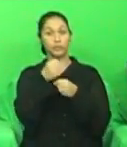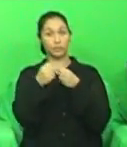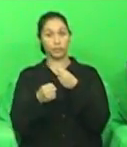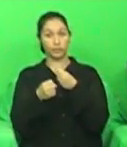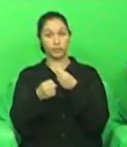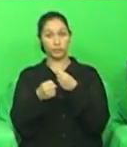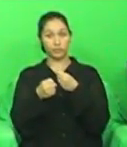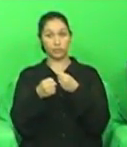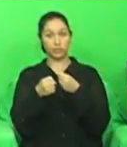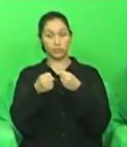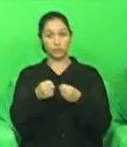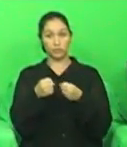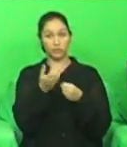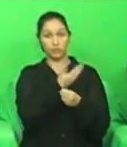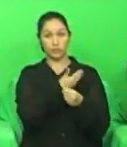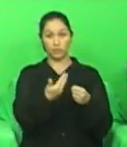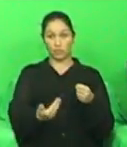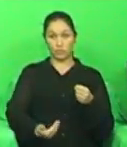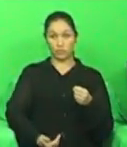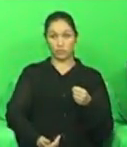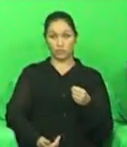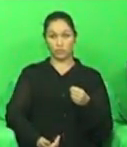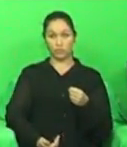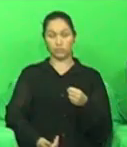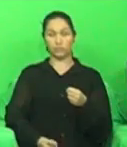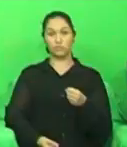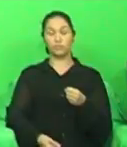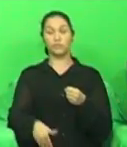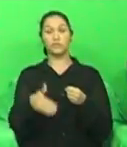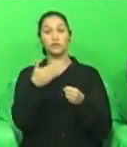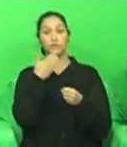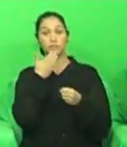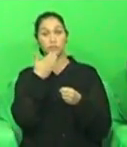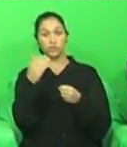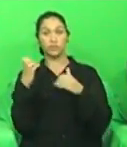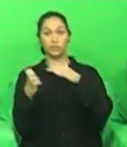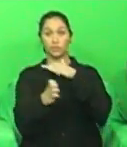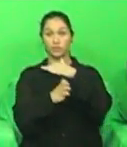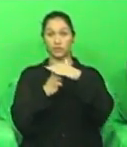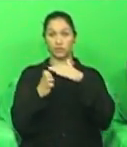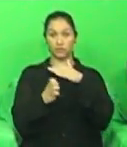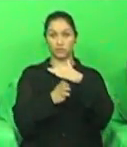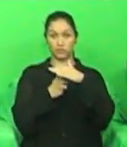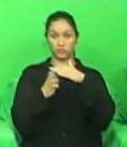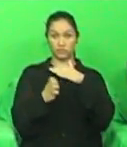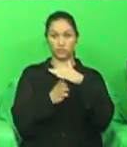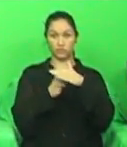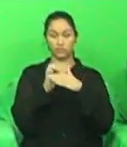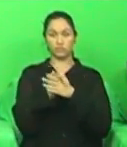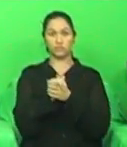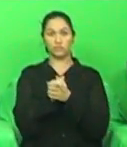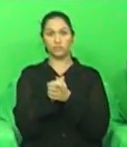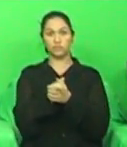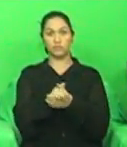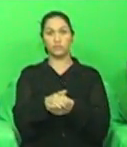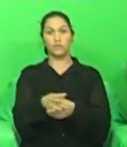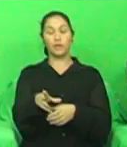orientado as empresas privadas a organizar a sua estrutura anti corrupção